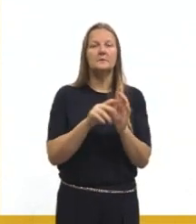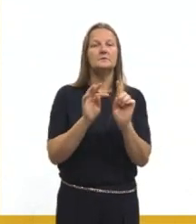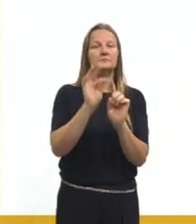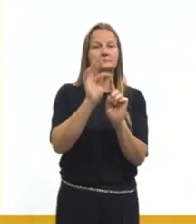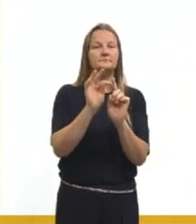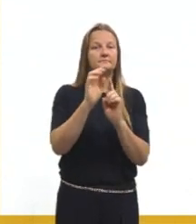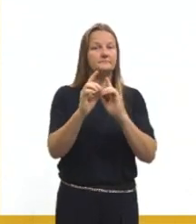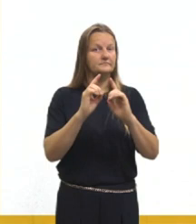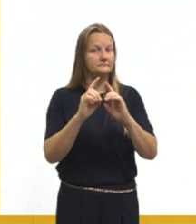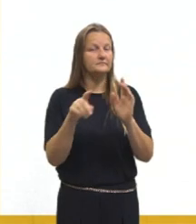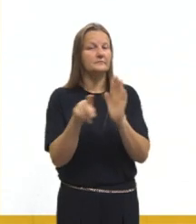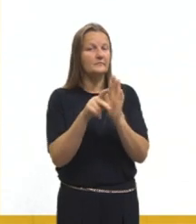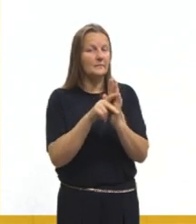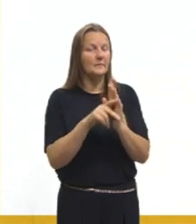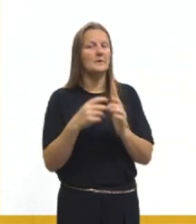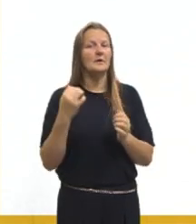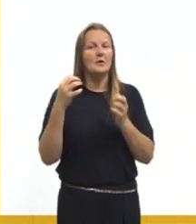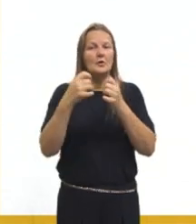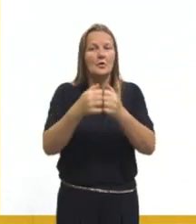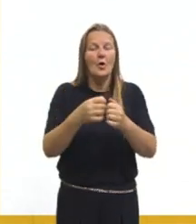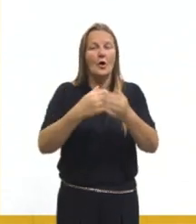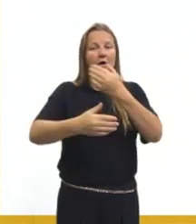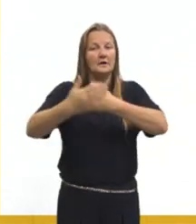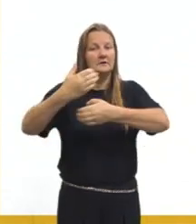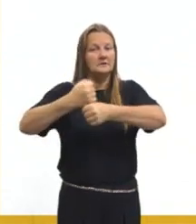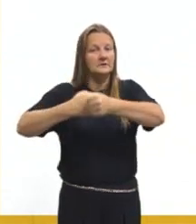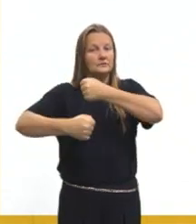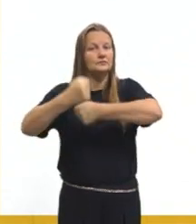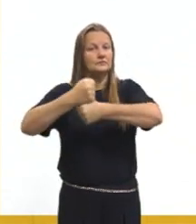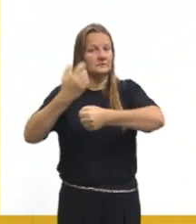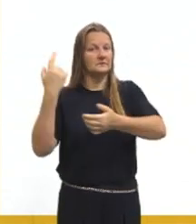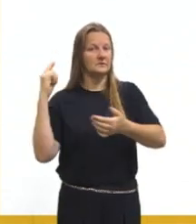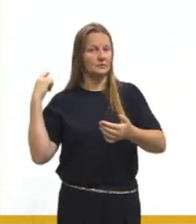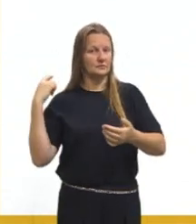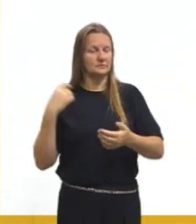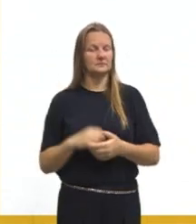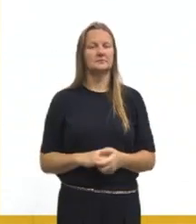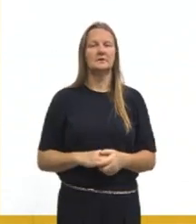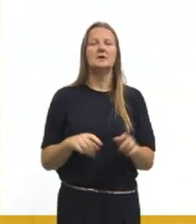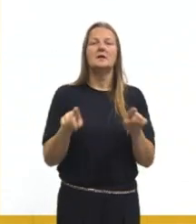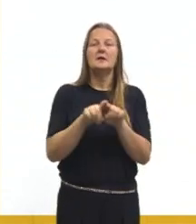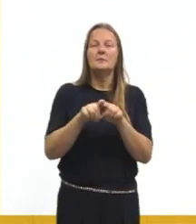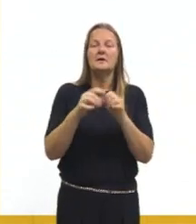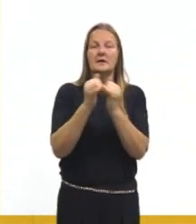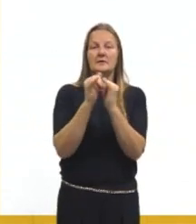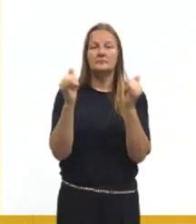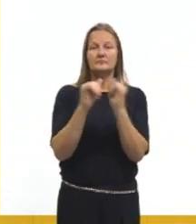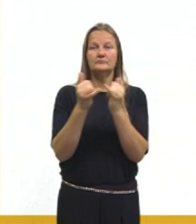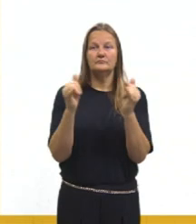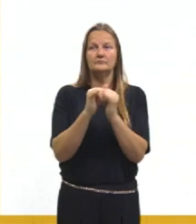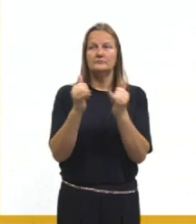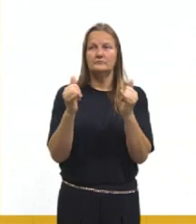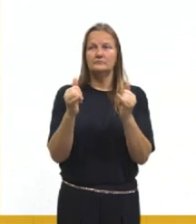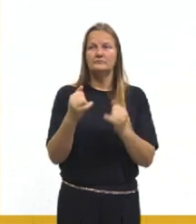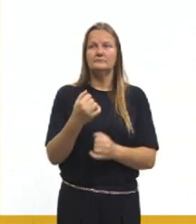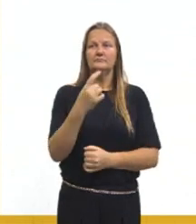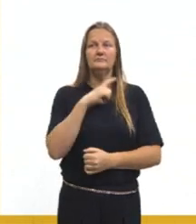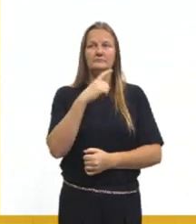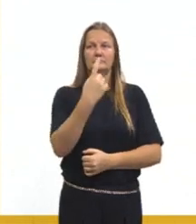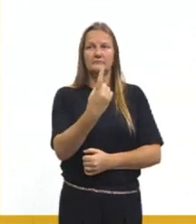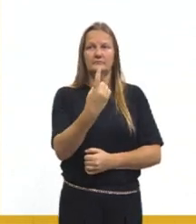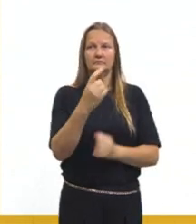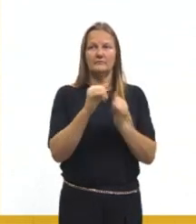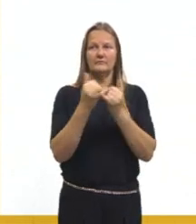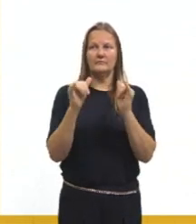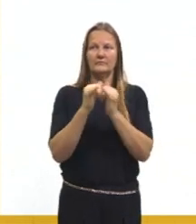conforme a gente vem acompanhando nas outras edições do Enem conversão de energia então como eu disse uma de elétrica para